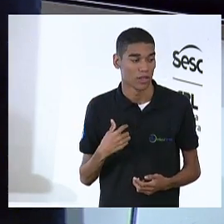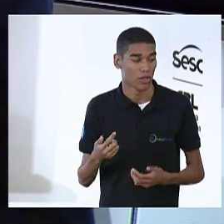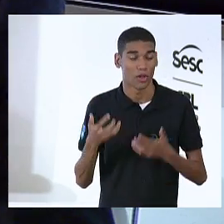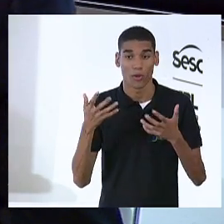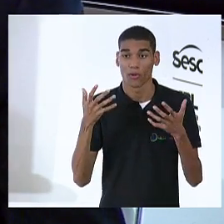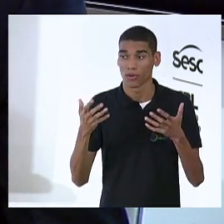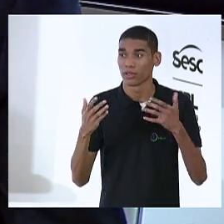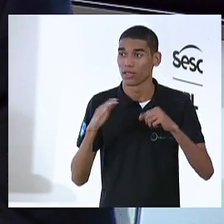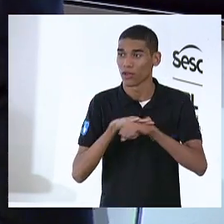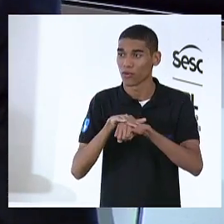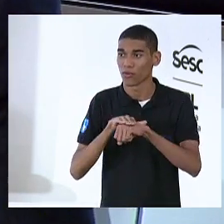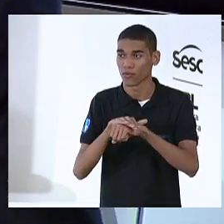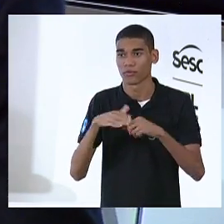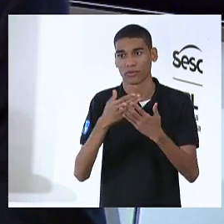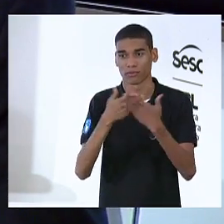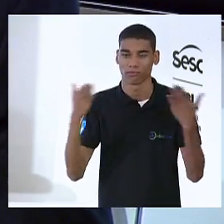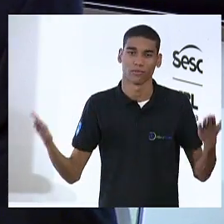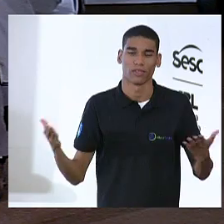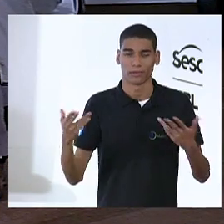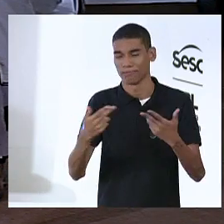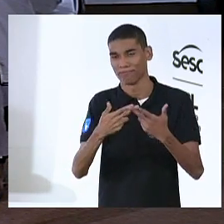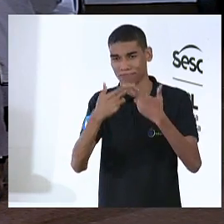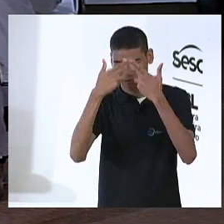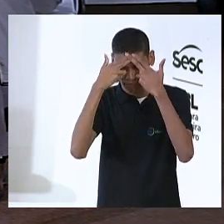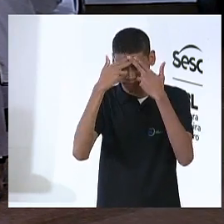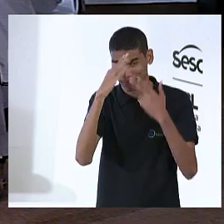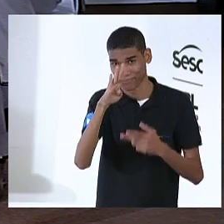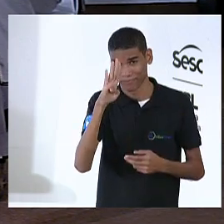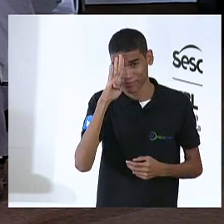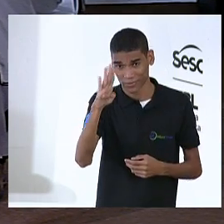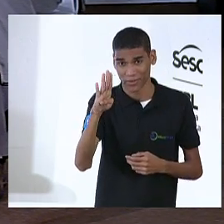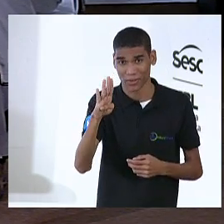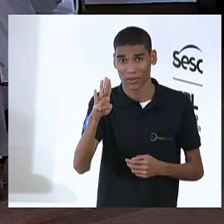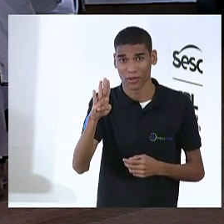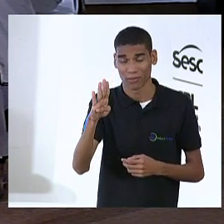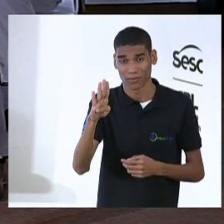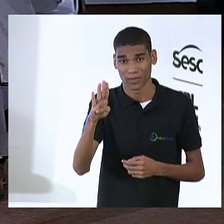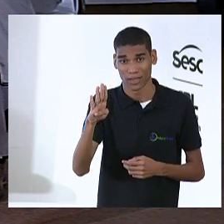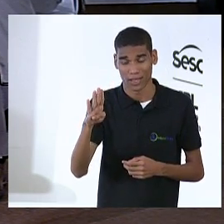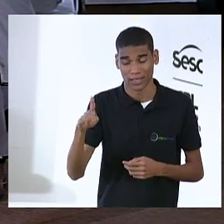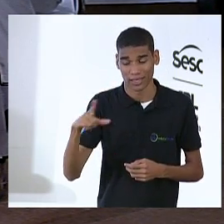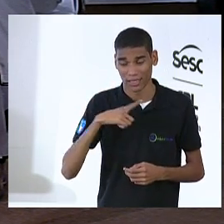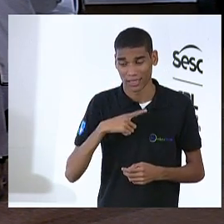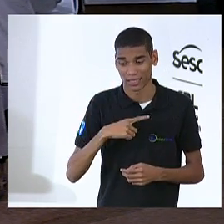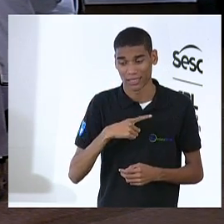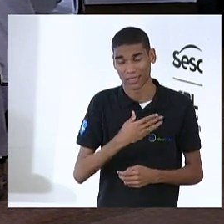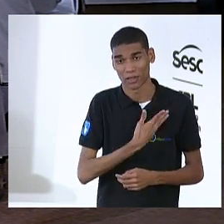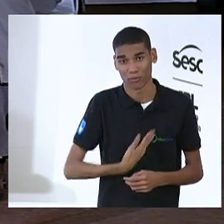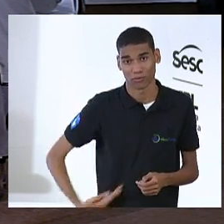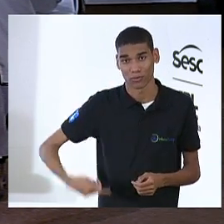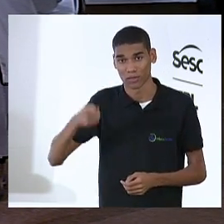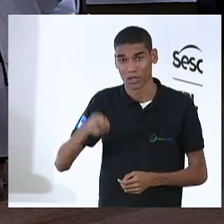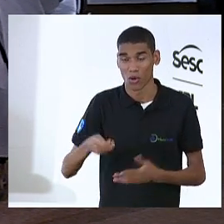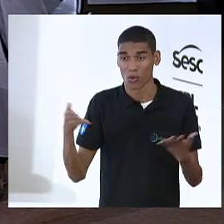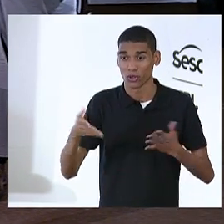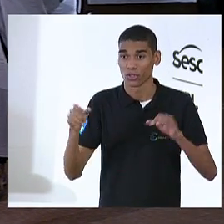convencer vocês de que um dos traços fundamentais que a ditadura nos deixou é o sistema político que a gente